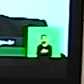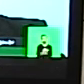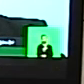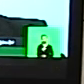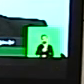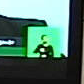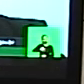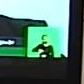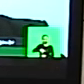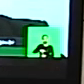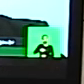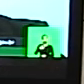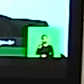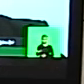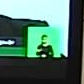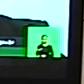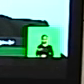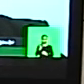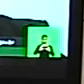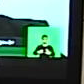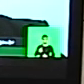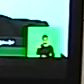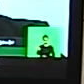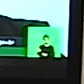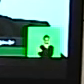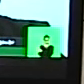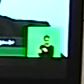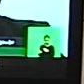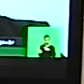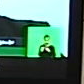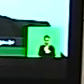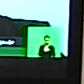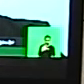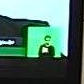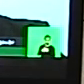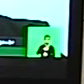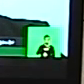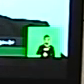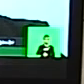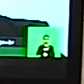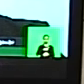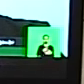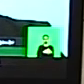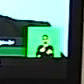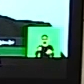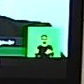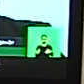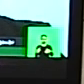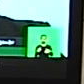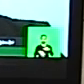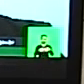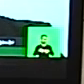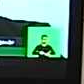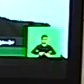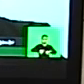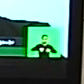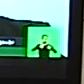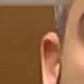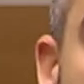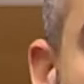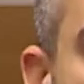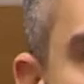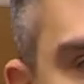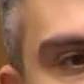Na sessão ordinária desta terça-feira, deputados criticaram a atuação da Celesc, Centrais Elétricas de Santa